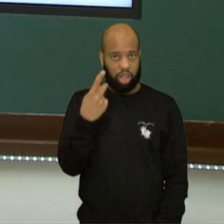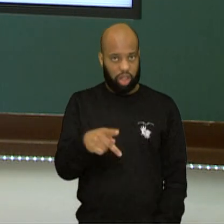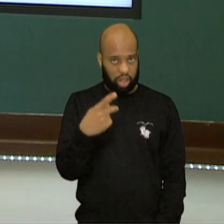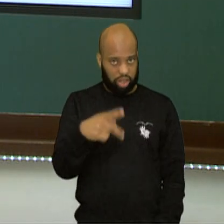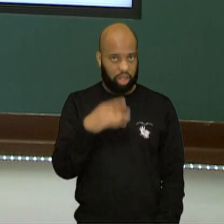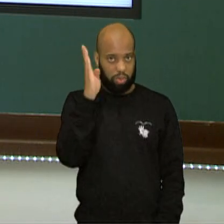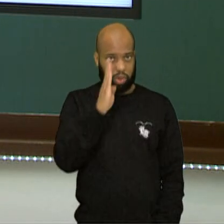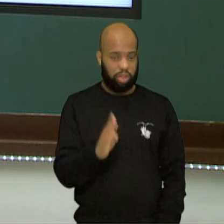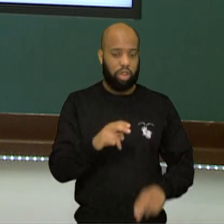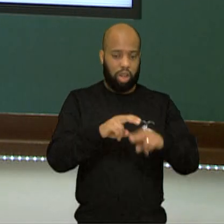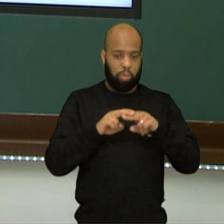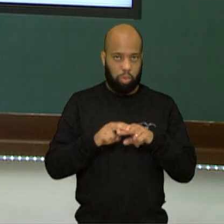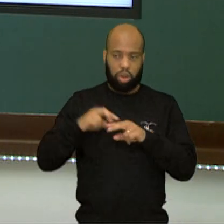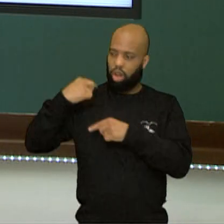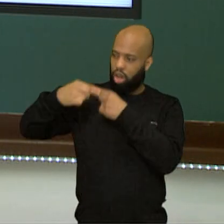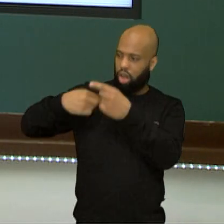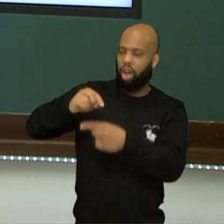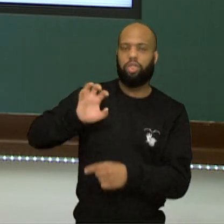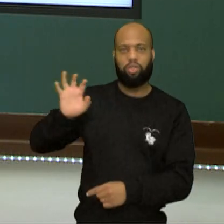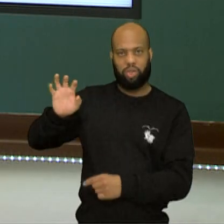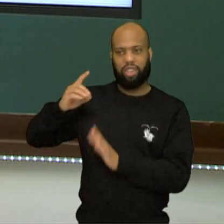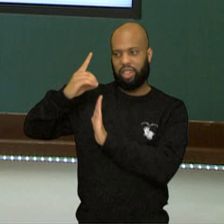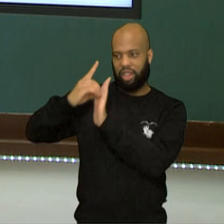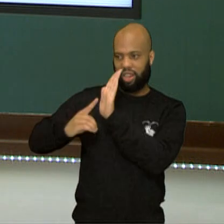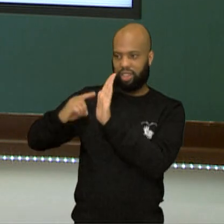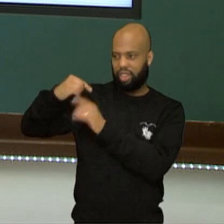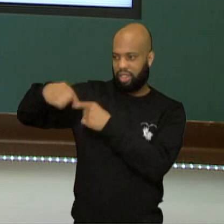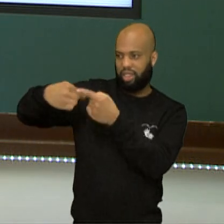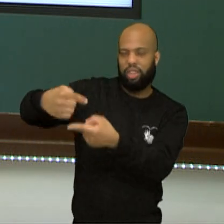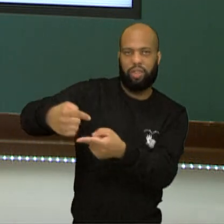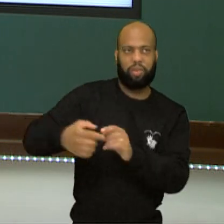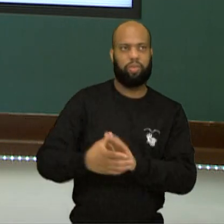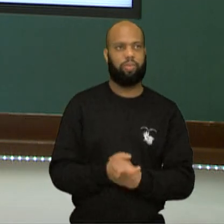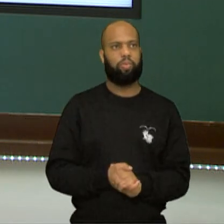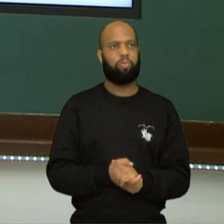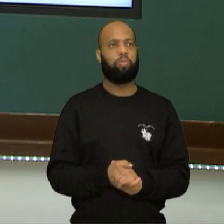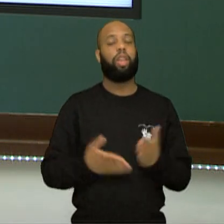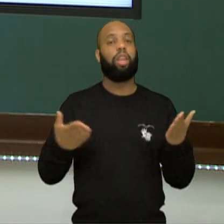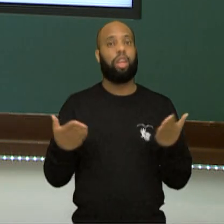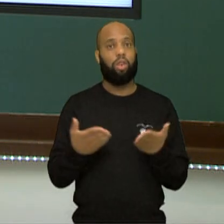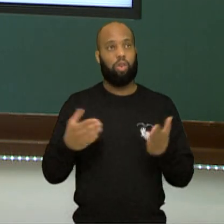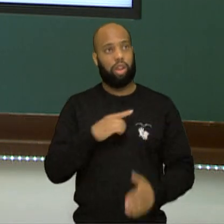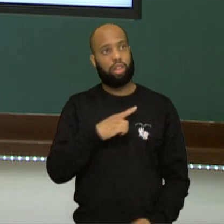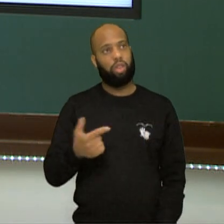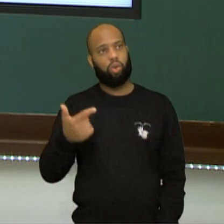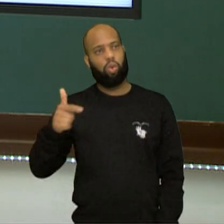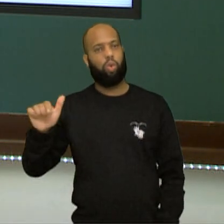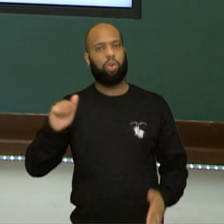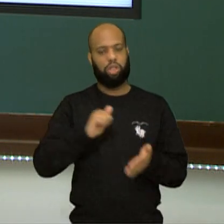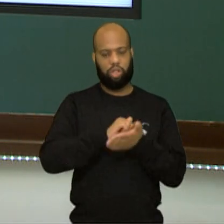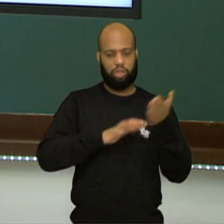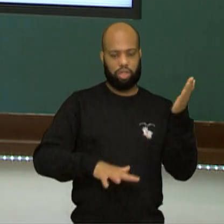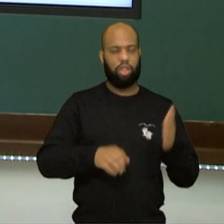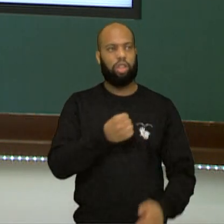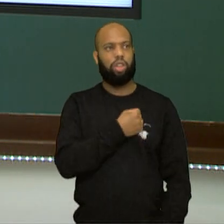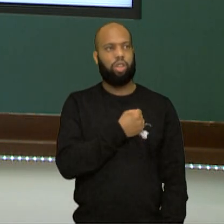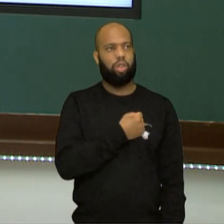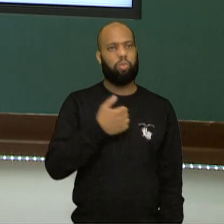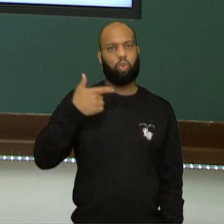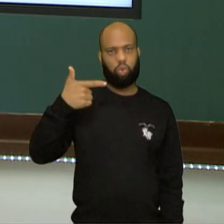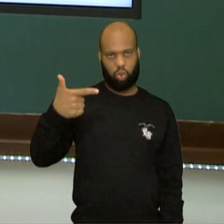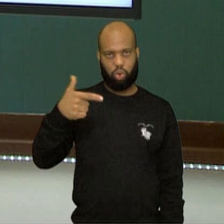dessa declaração, né, que o Brasil é signatário. Vamos agora fazer um pouco de atividade, vamos